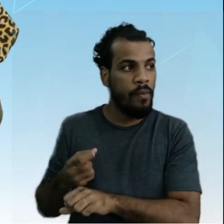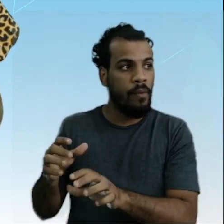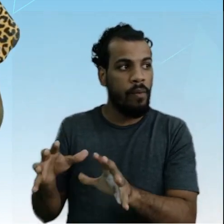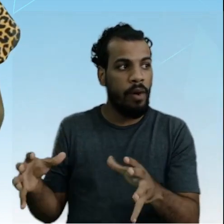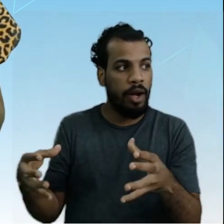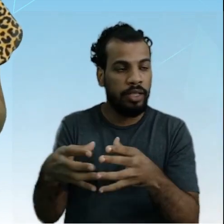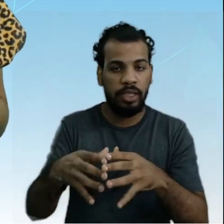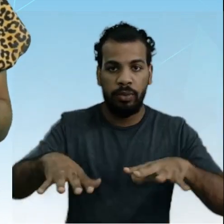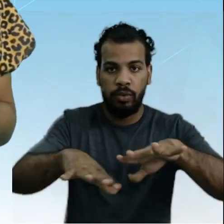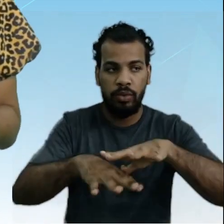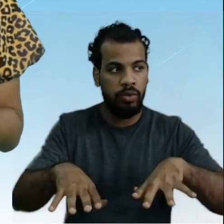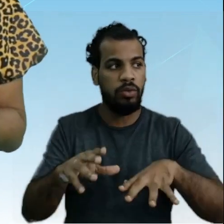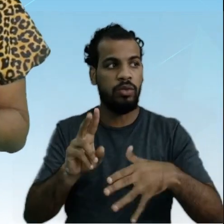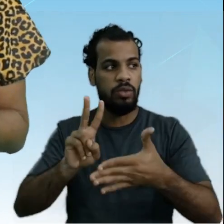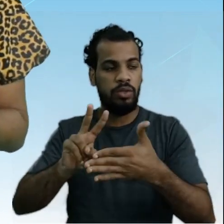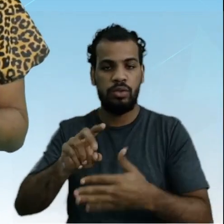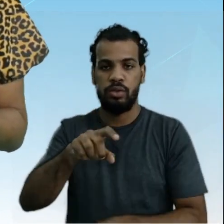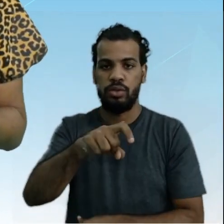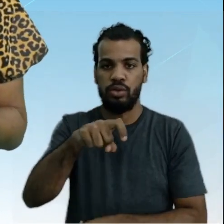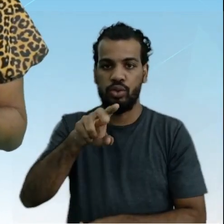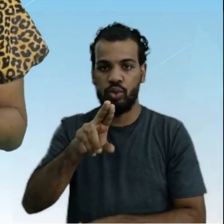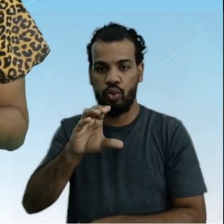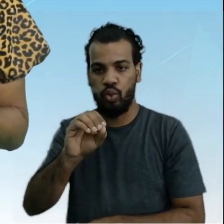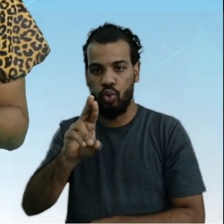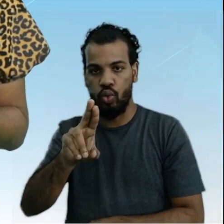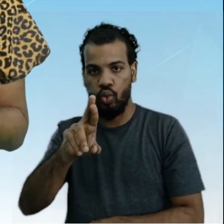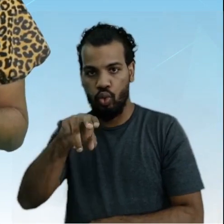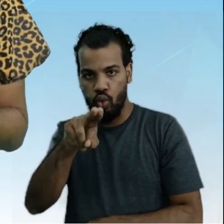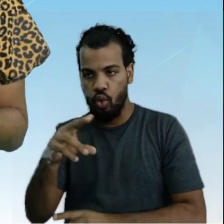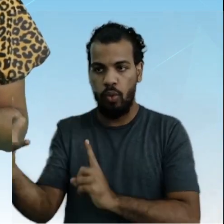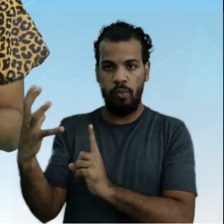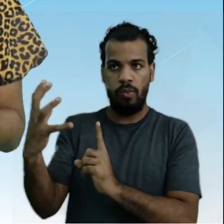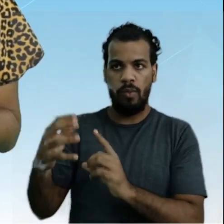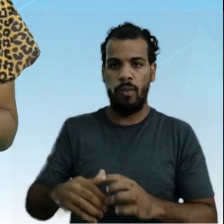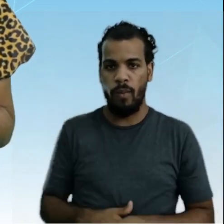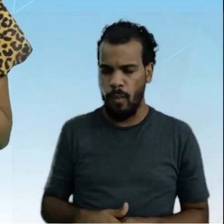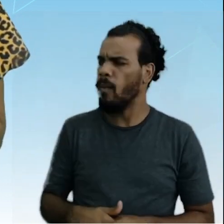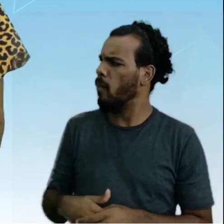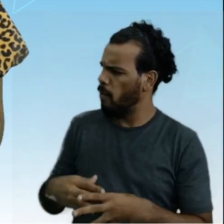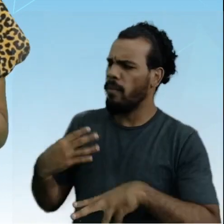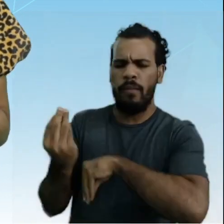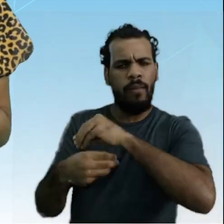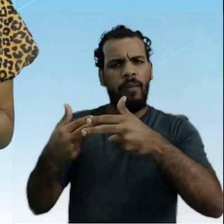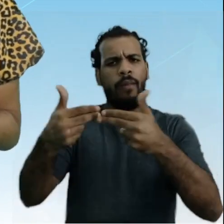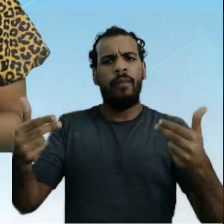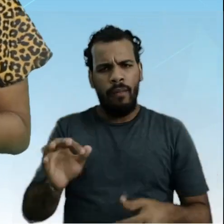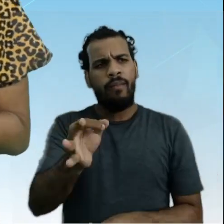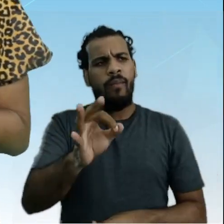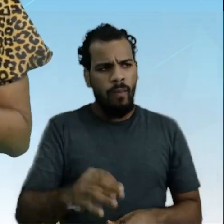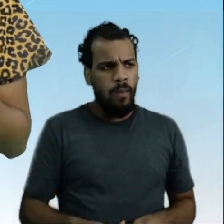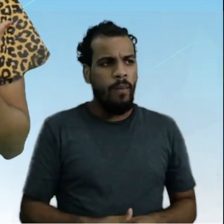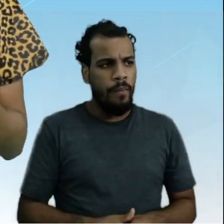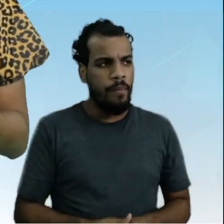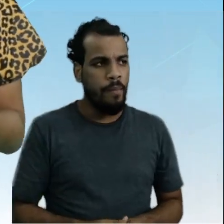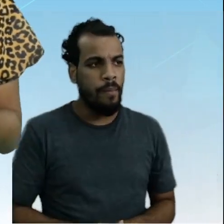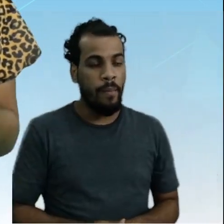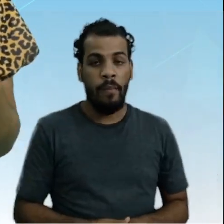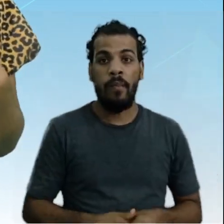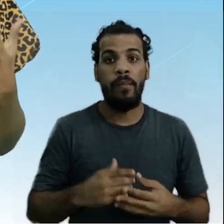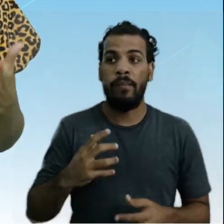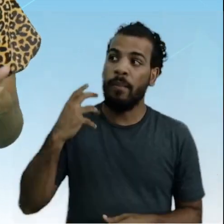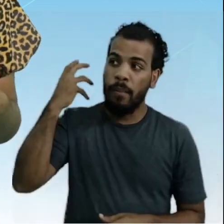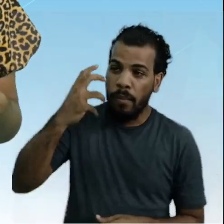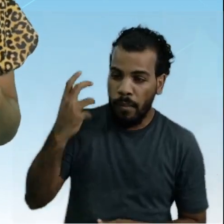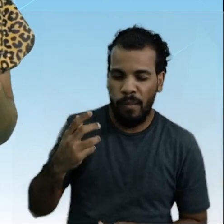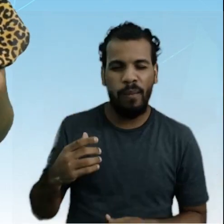Chucuru, também tem influências também de Bem eclético, religião, né? é muito eclético. Mas nas suas músicas, nas